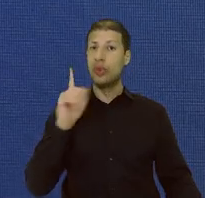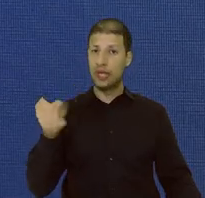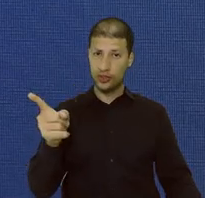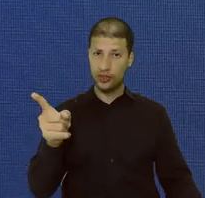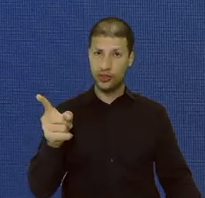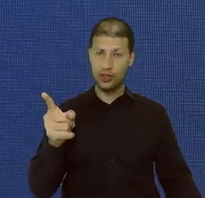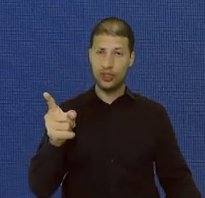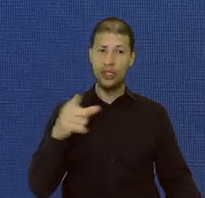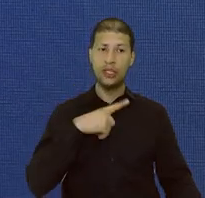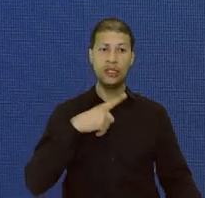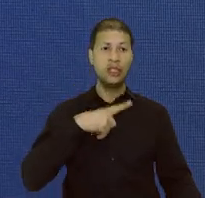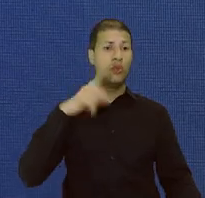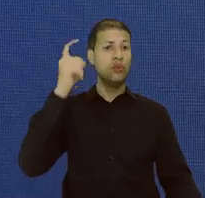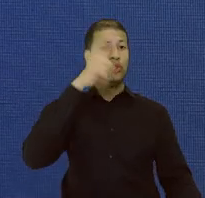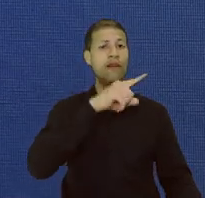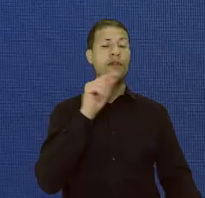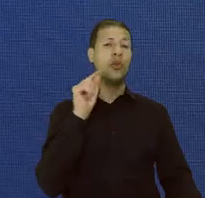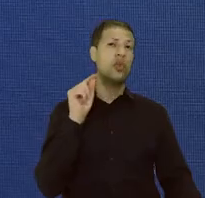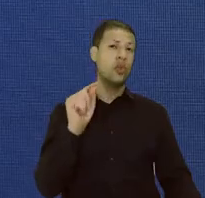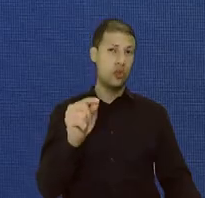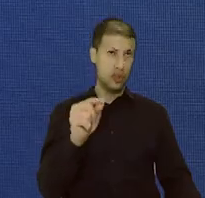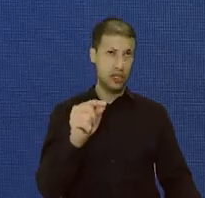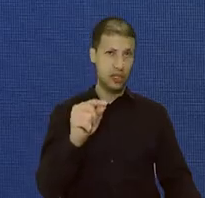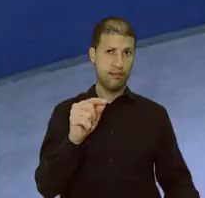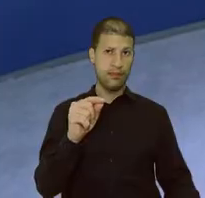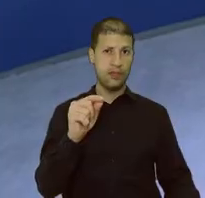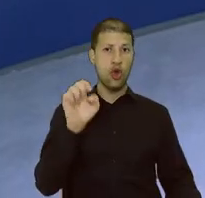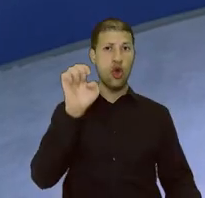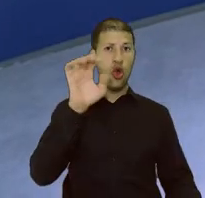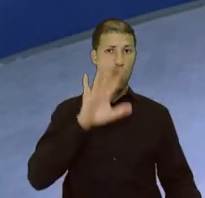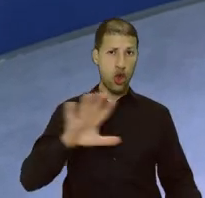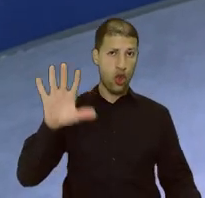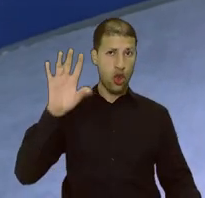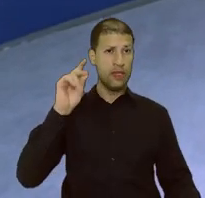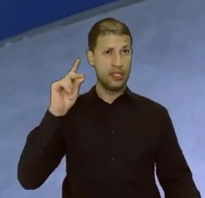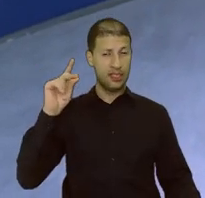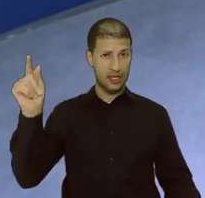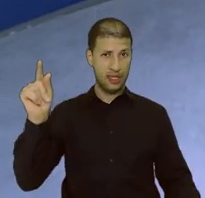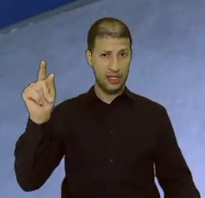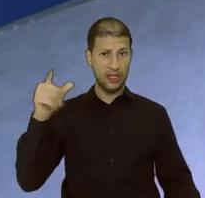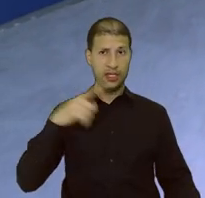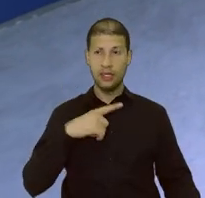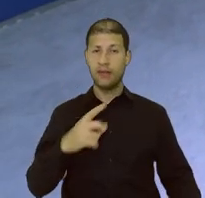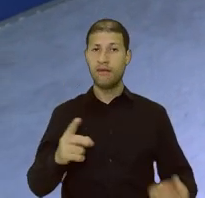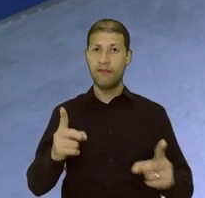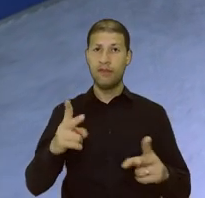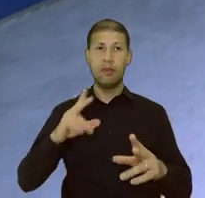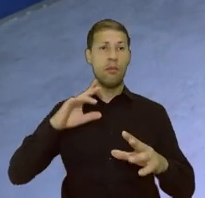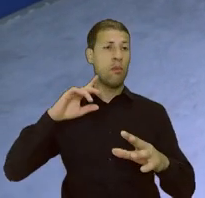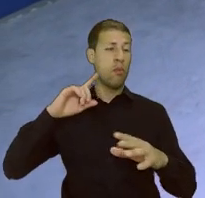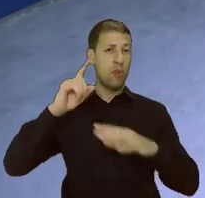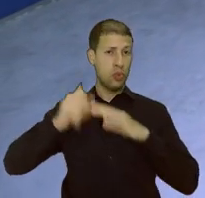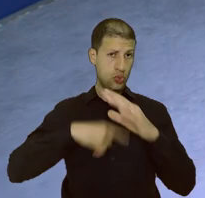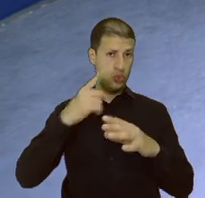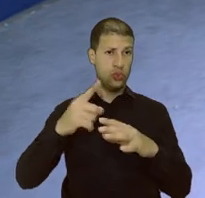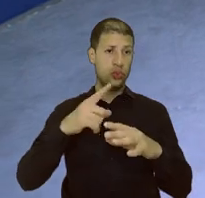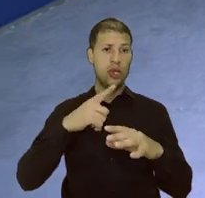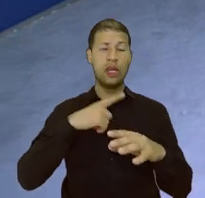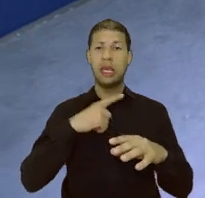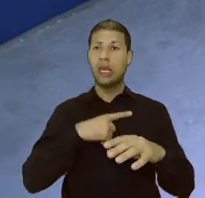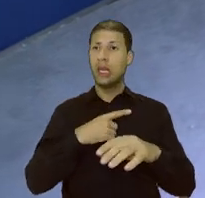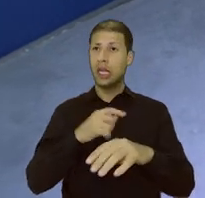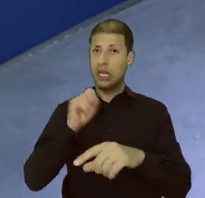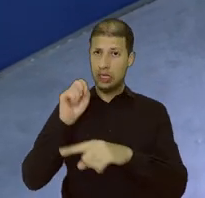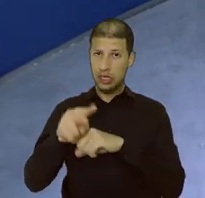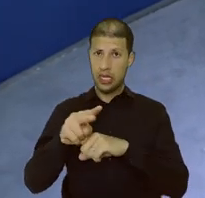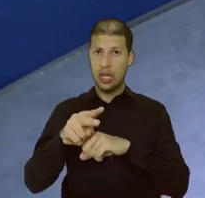desafio de sair da Europa e se tornar uma empresa Global entrando no mercado americano e a gente também ajudou eles a